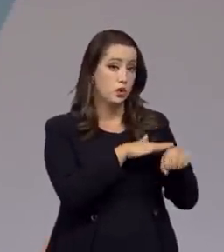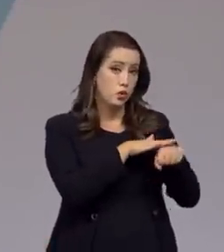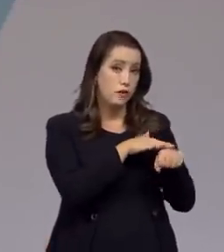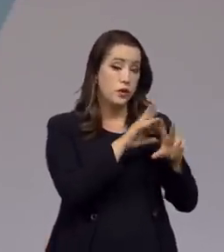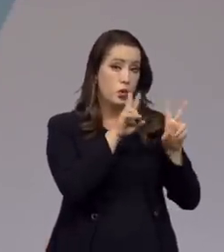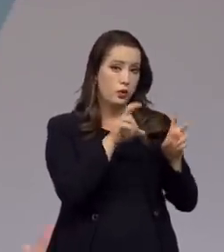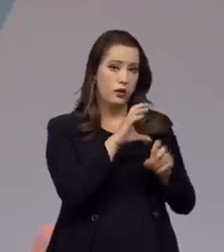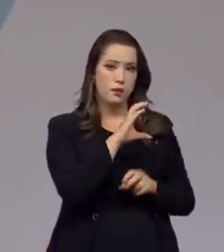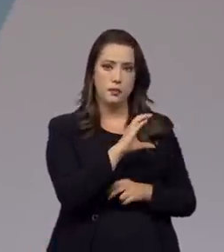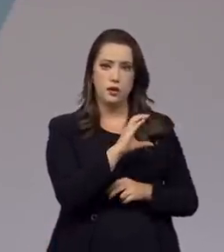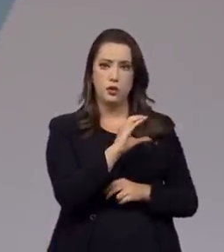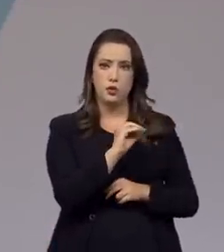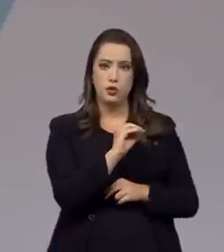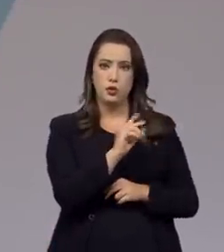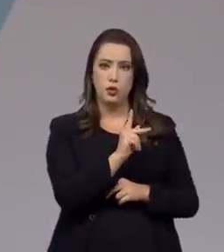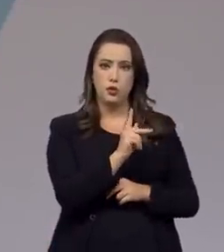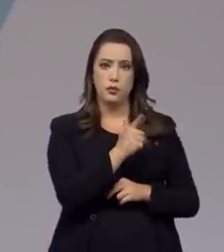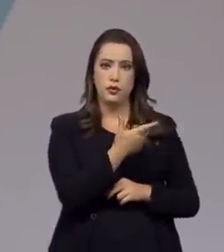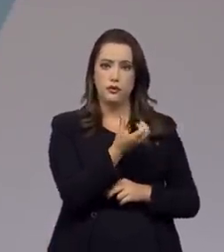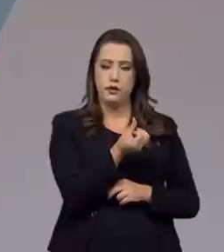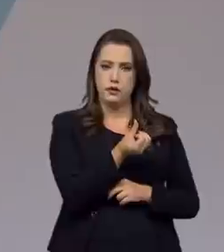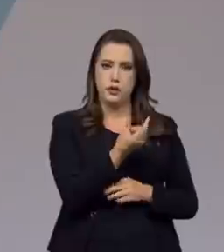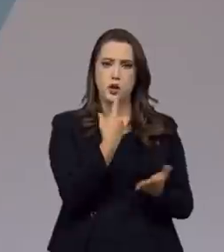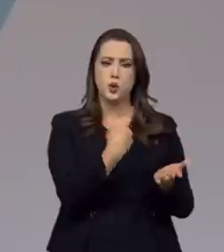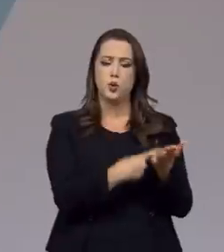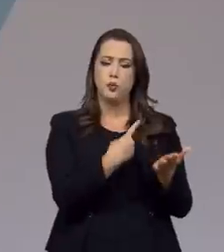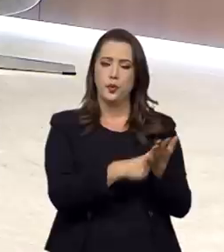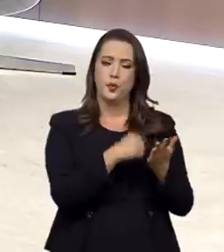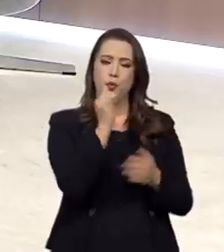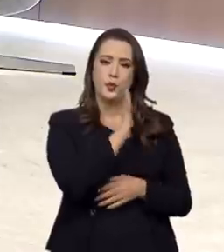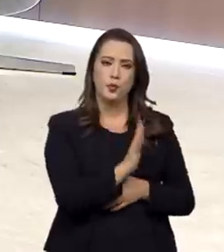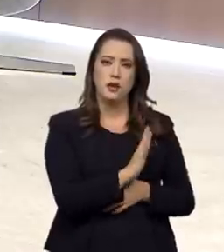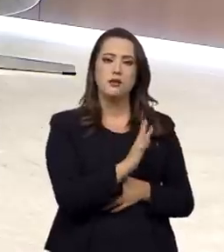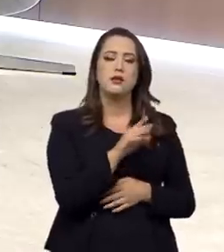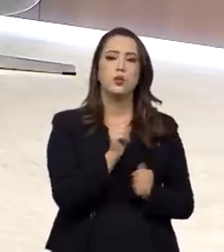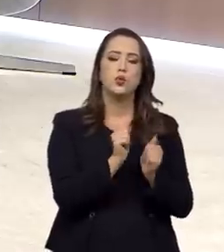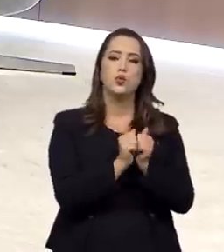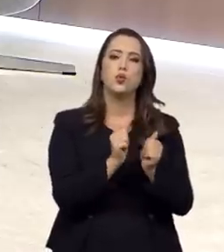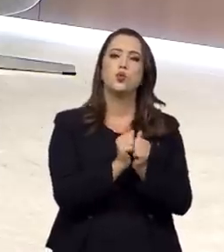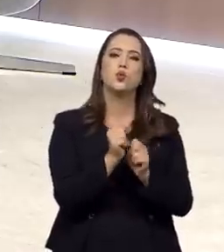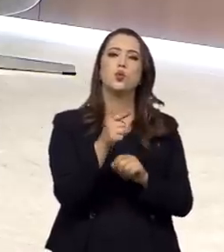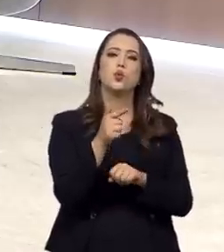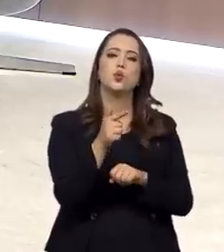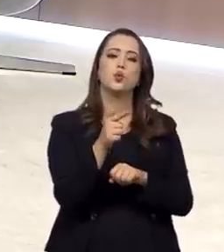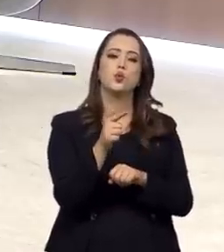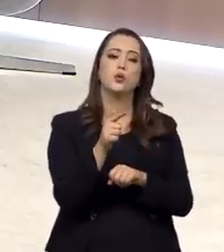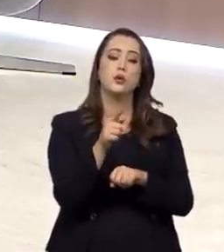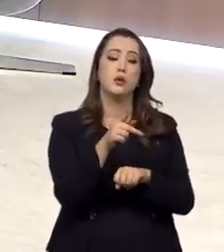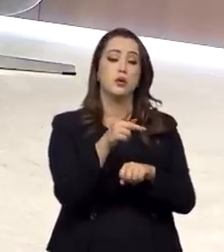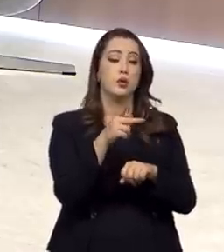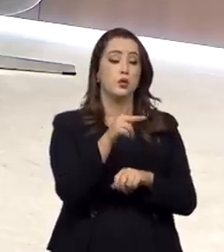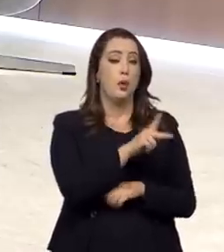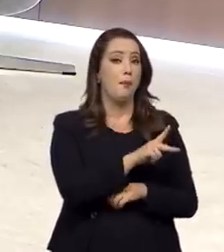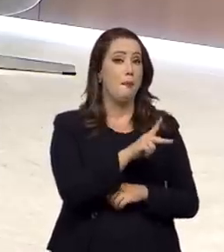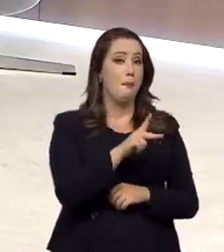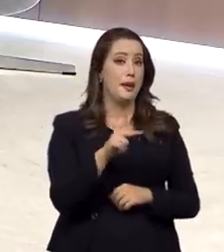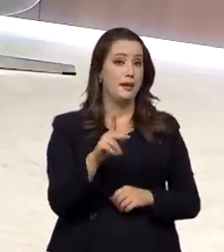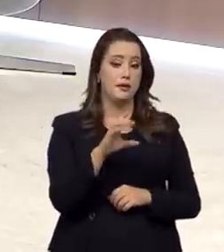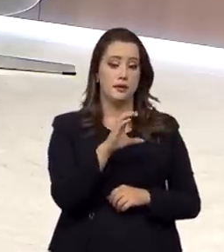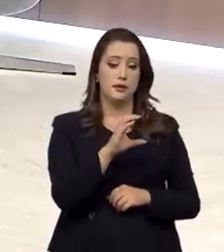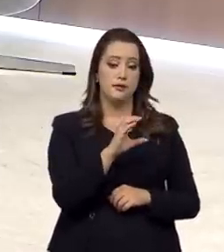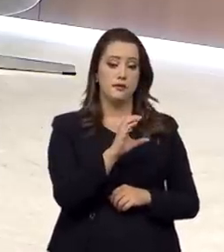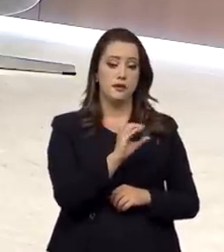26 nesse acordo que o senhor falou que foi costurado pelo Brasil junto à alok sharma né que que